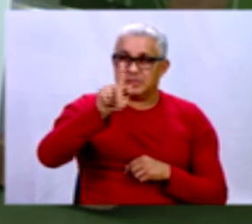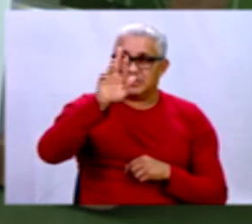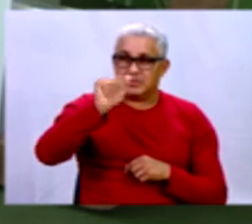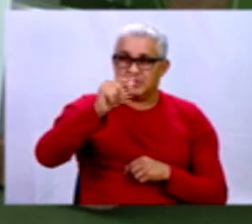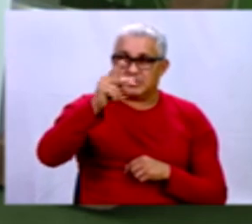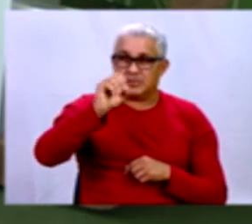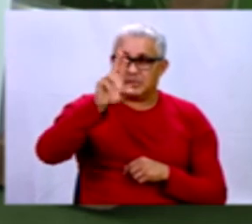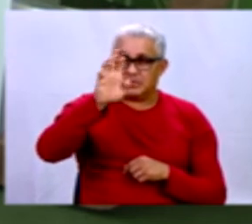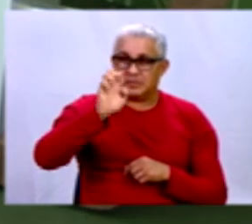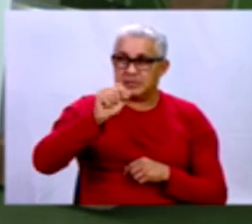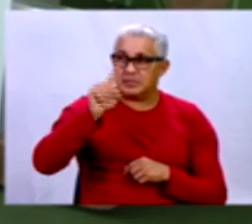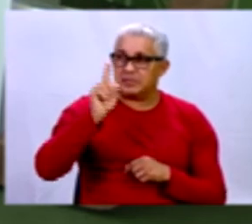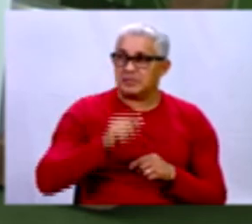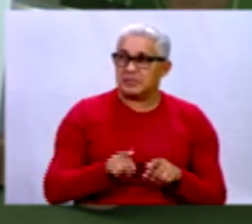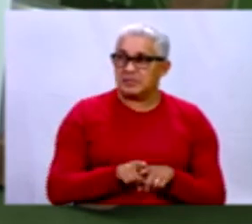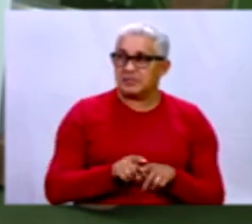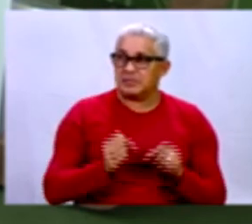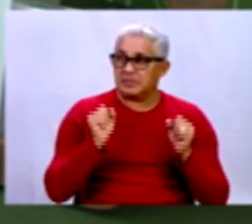Olha só,